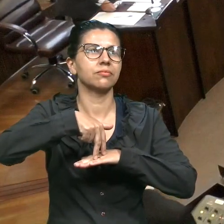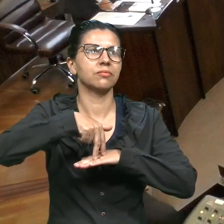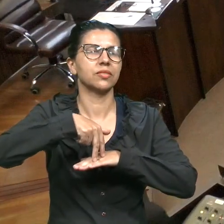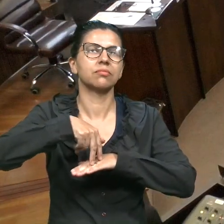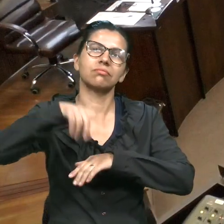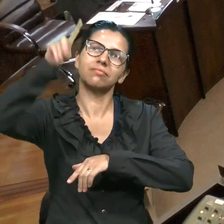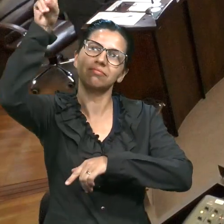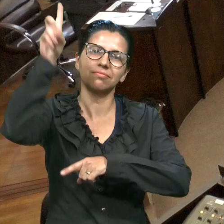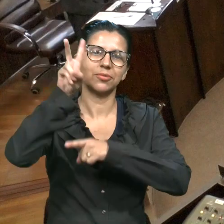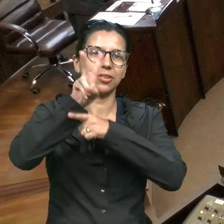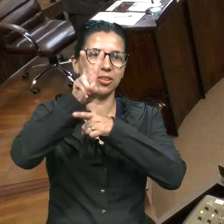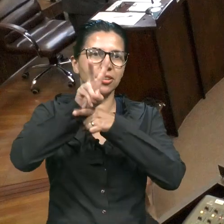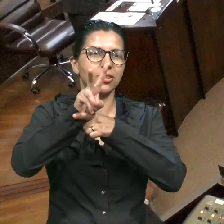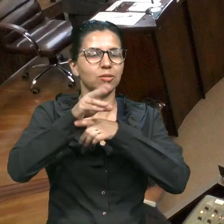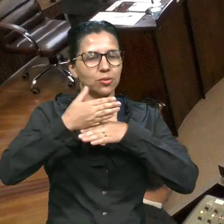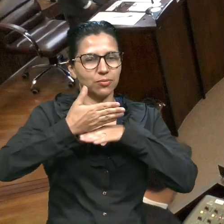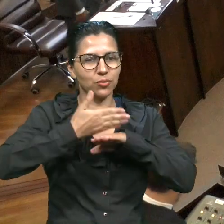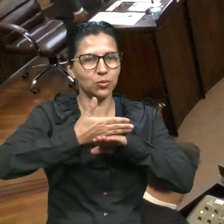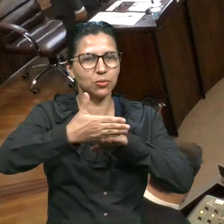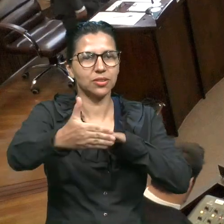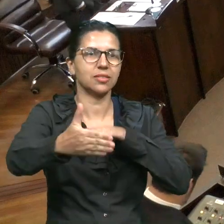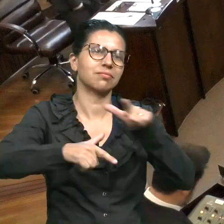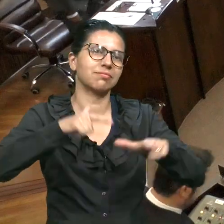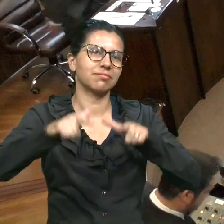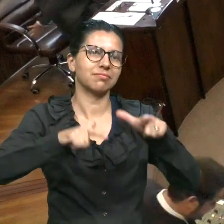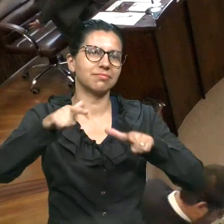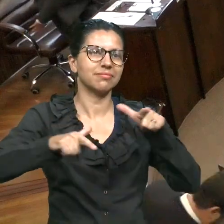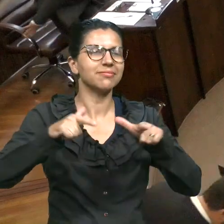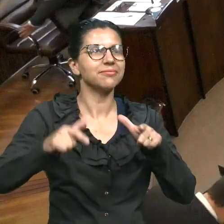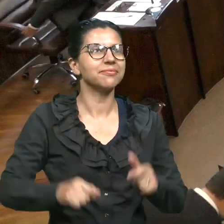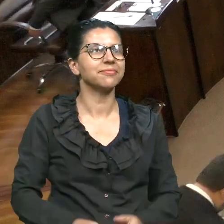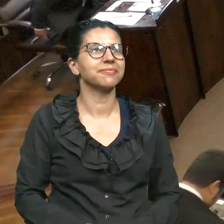Sob a proteção de Deus, iniciamos os nossos trabalhos.